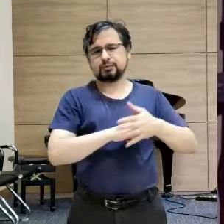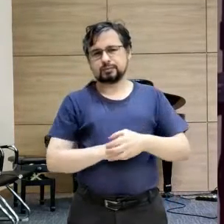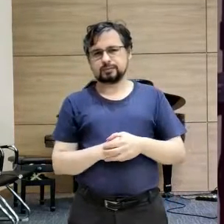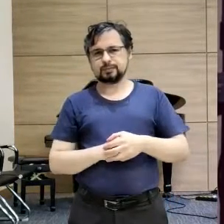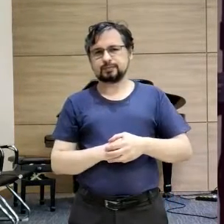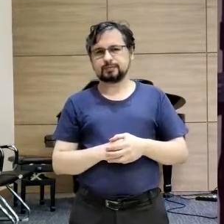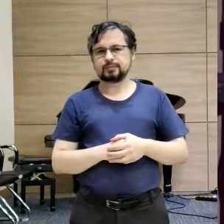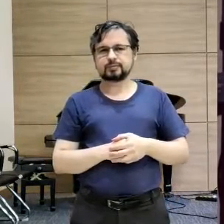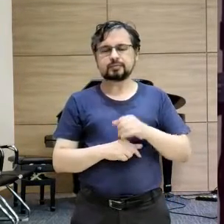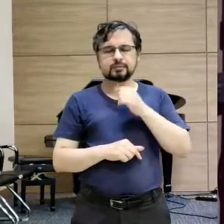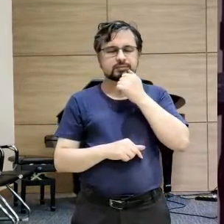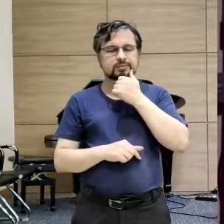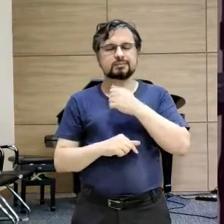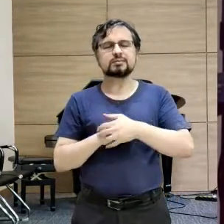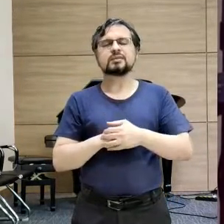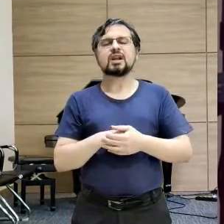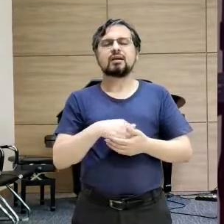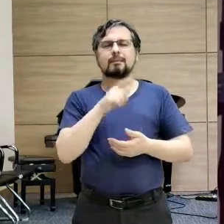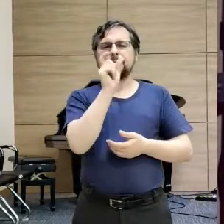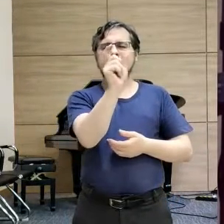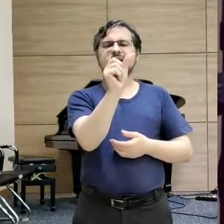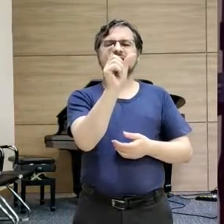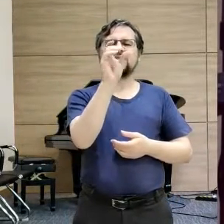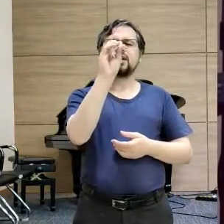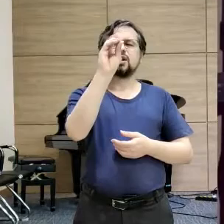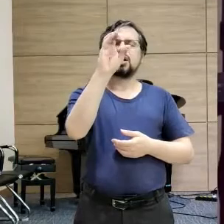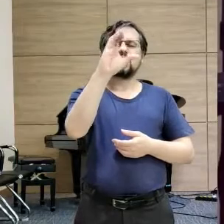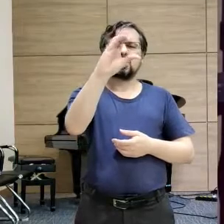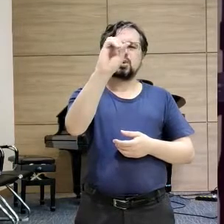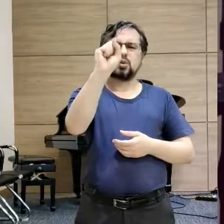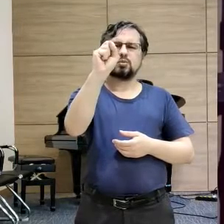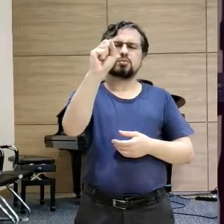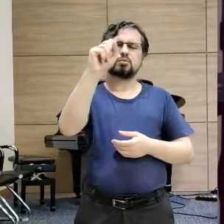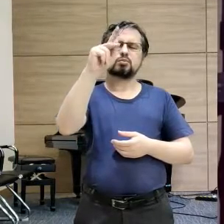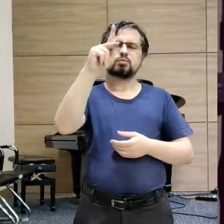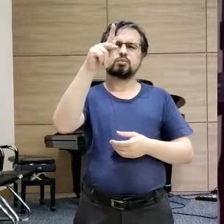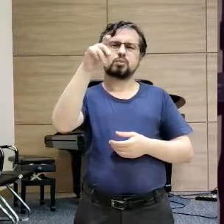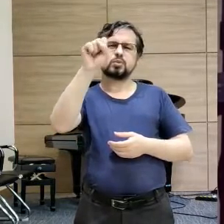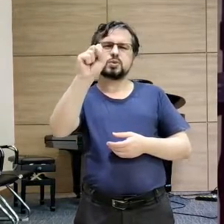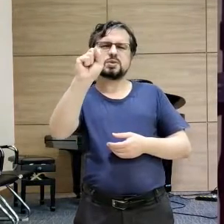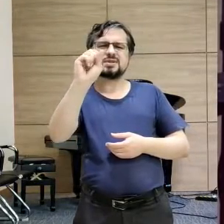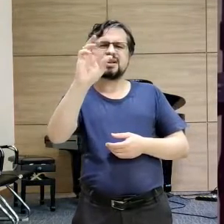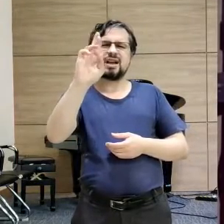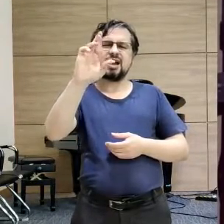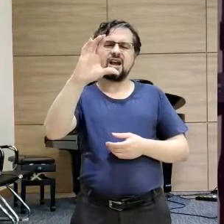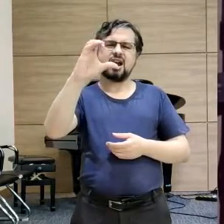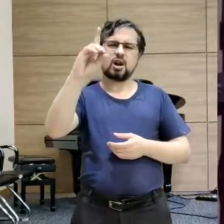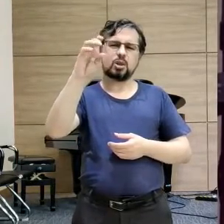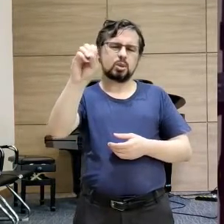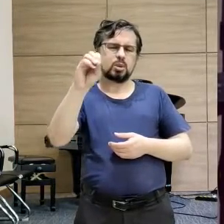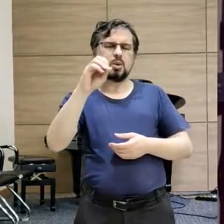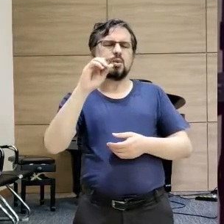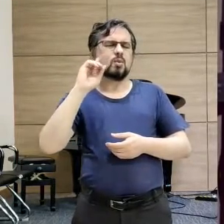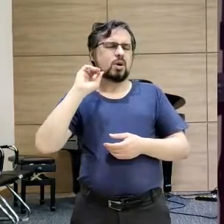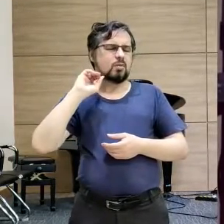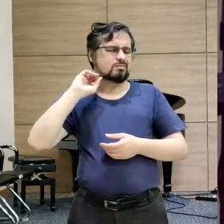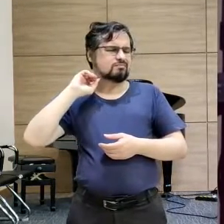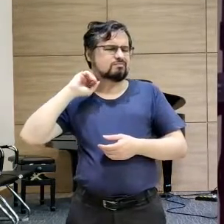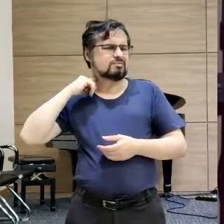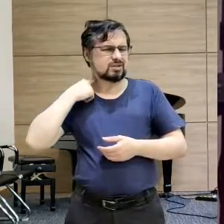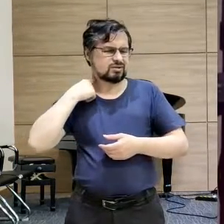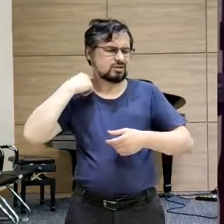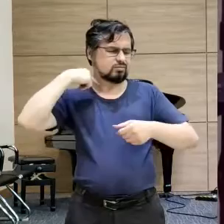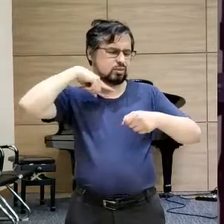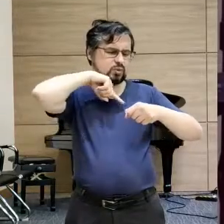palavra conspurcado? A palavra conspurcado é aquela mancha do pecado tão profunda que o que Jeremias disse lá no capítulo 2, versículo 22. Você pode lavar com